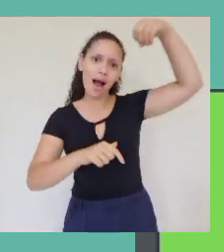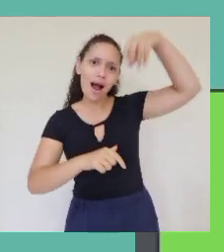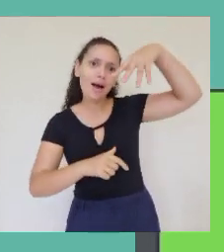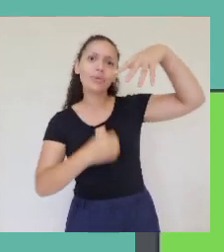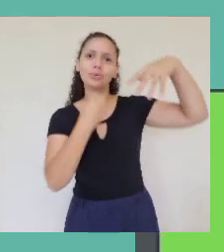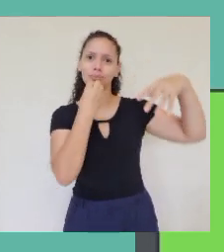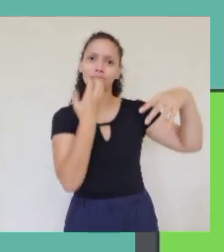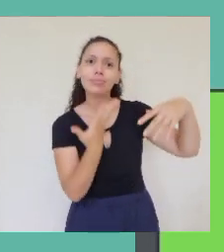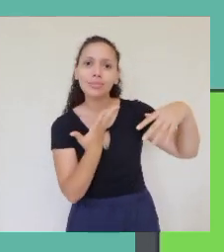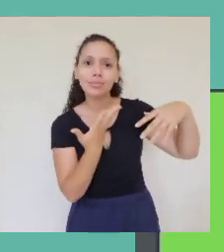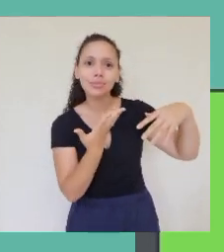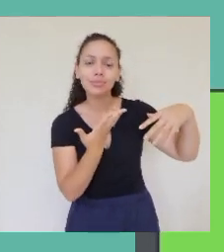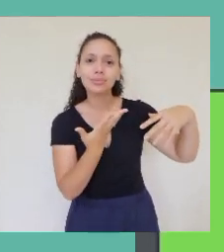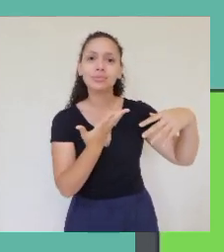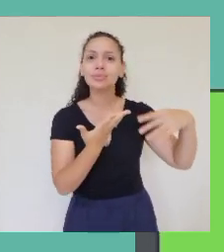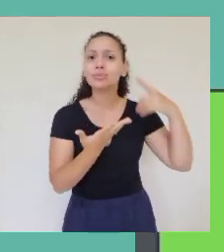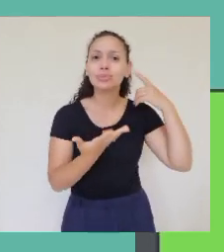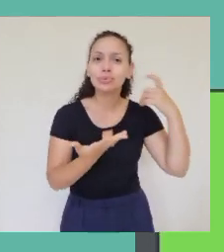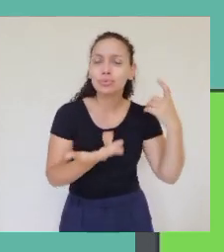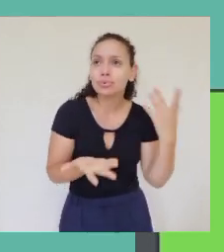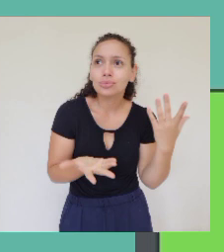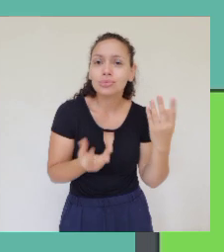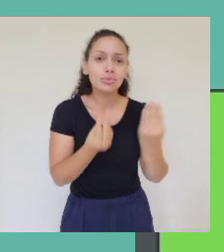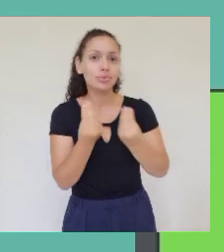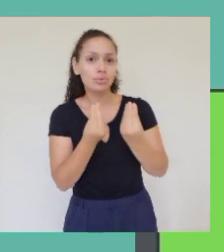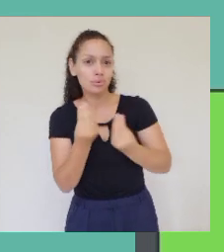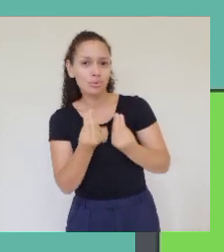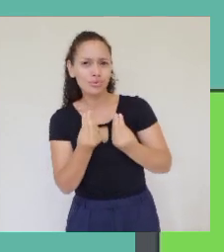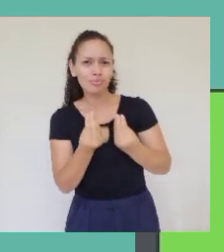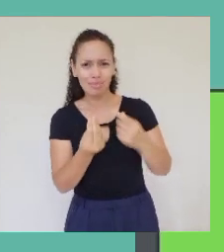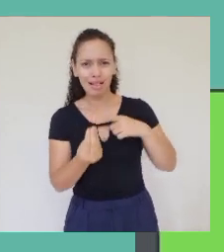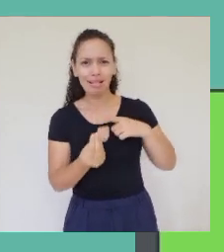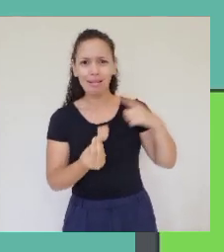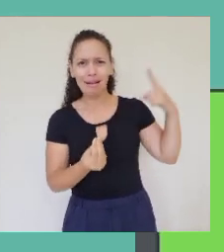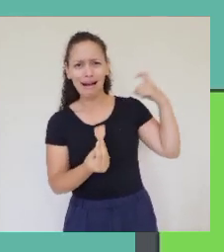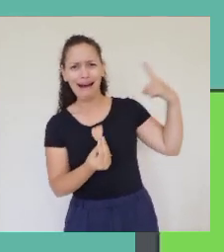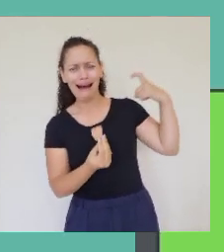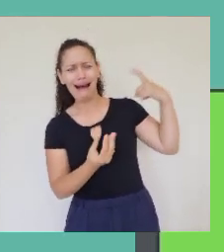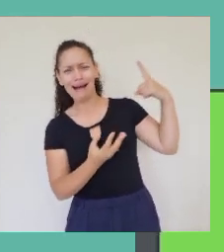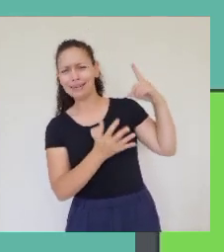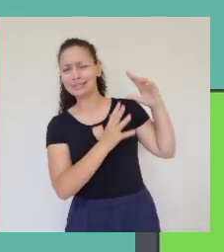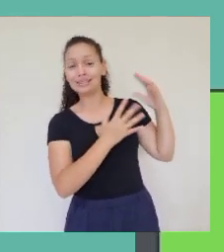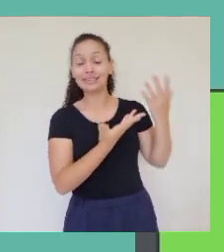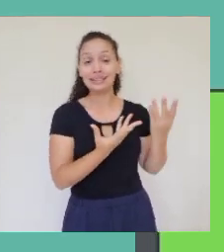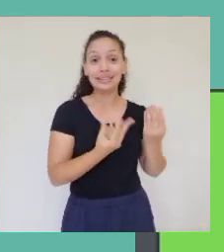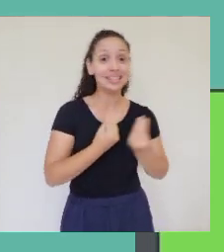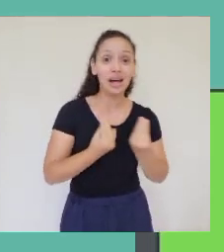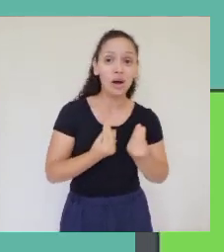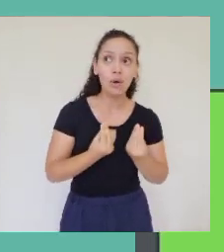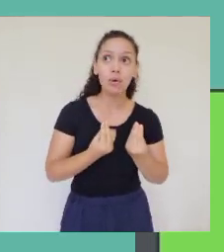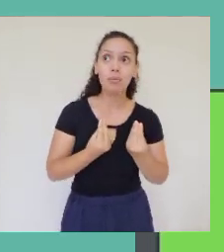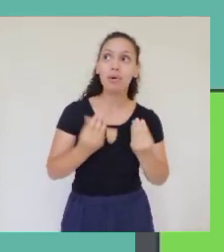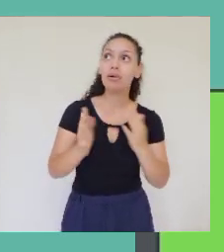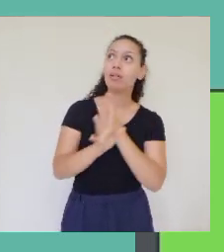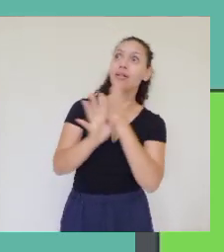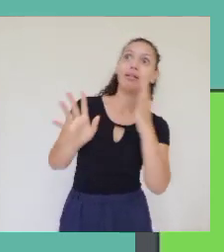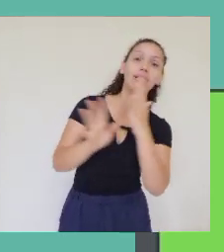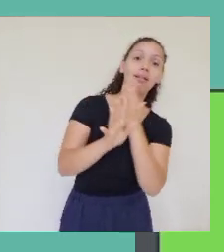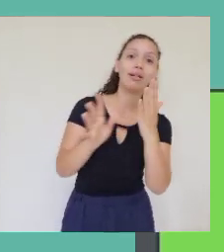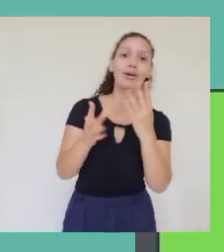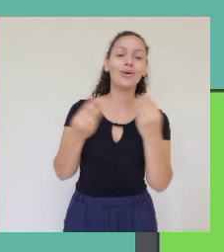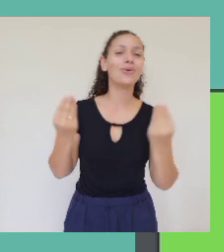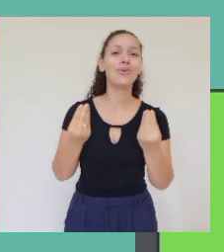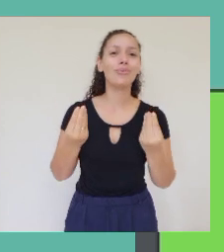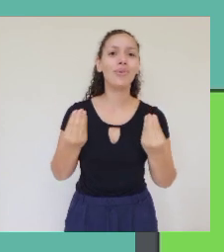com uma boa sonoridade ou não, existe uma poluição sonora, muita gente conversando, muitas distrações. Então faça